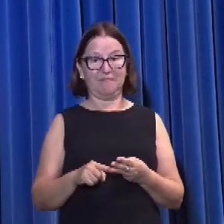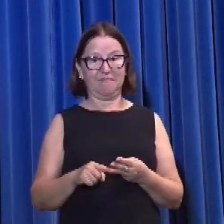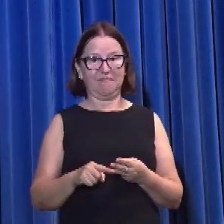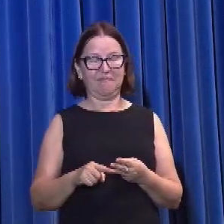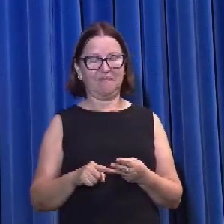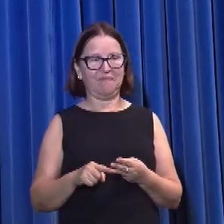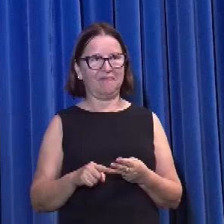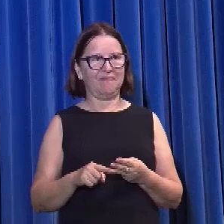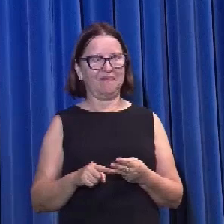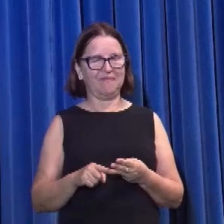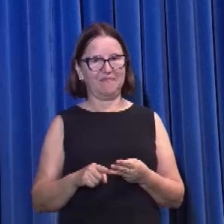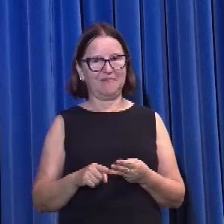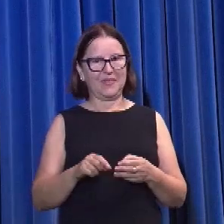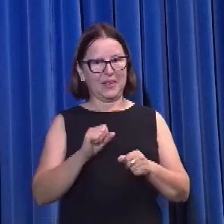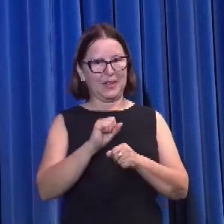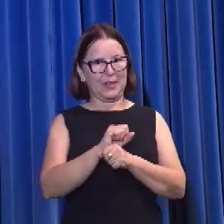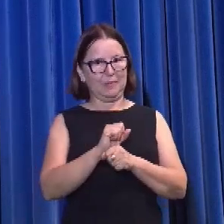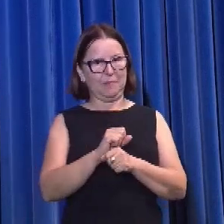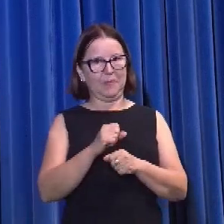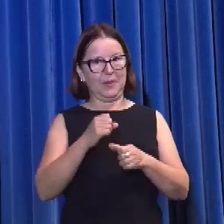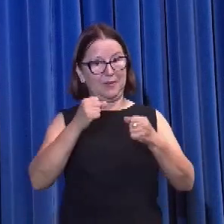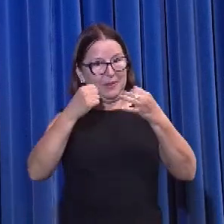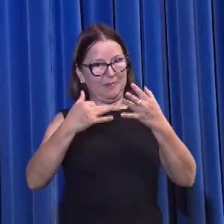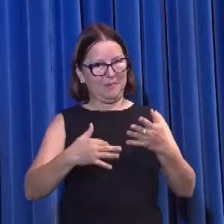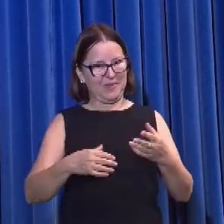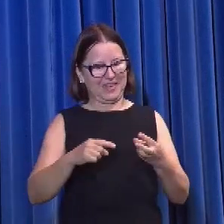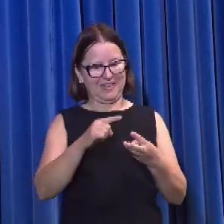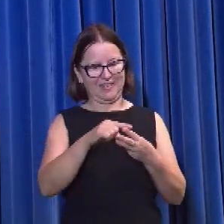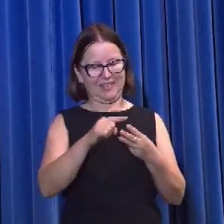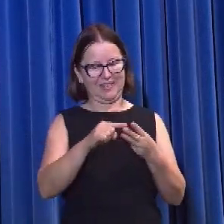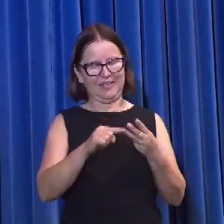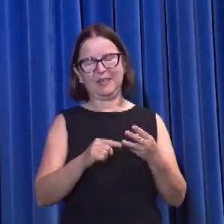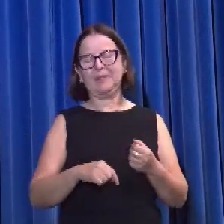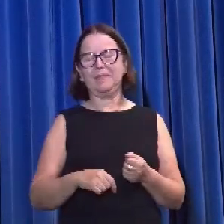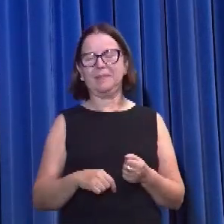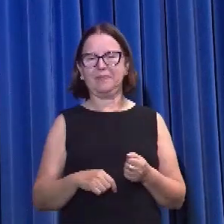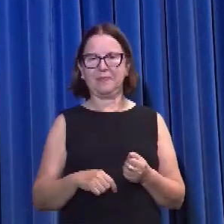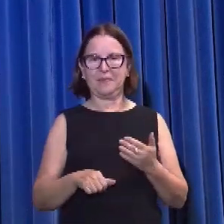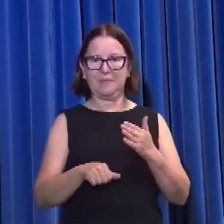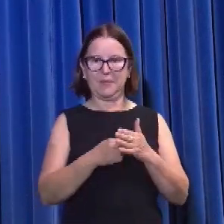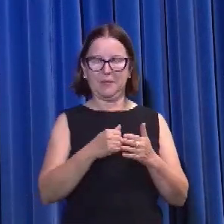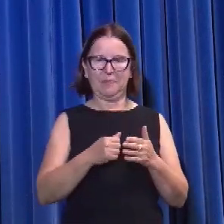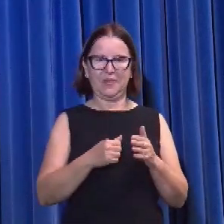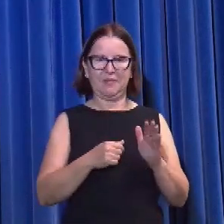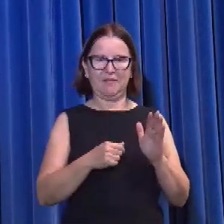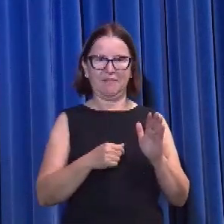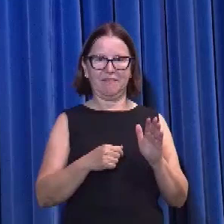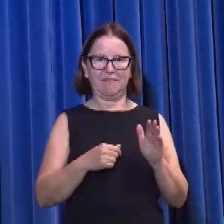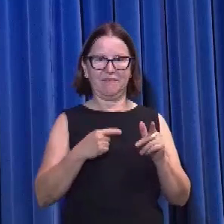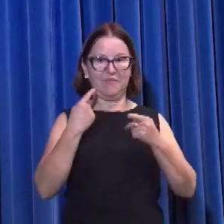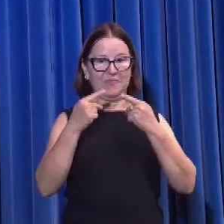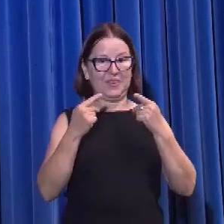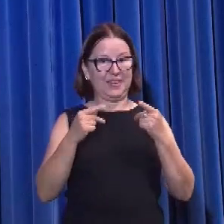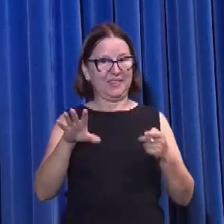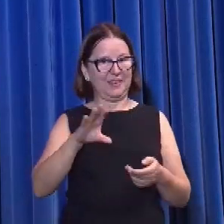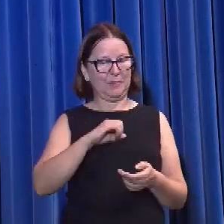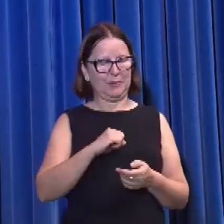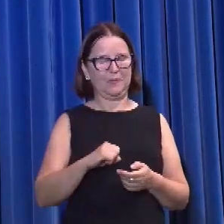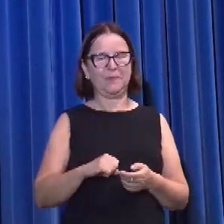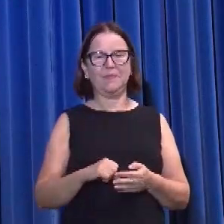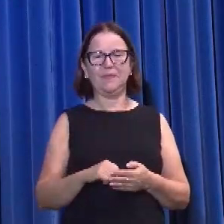ser rápido. A primeira parte é uma declaração de amor. Vamos ler outra vez.